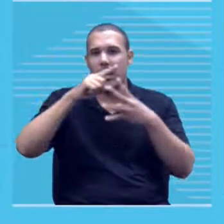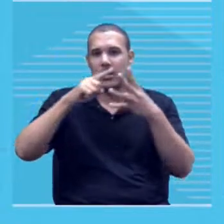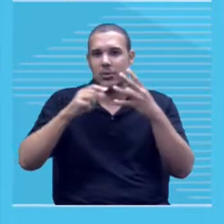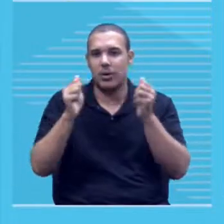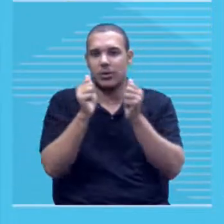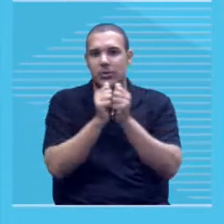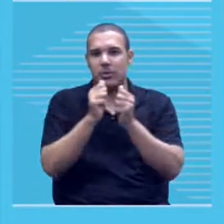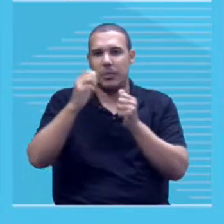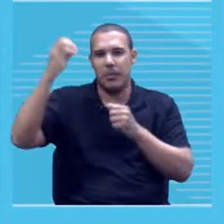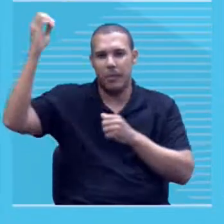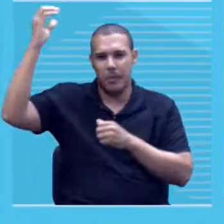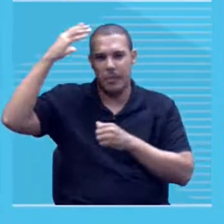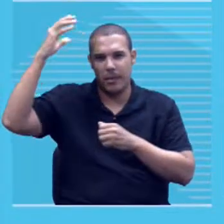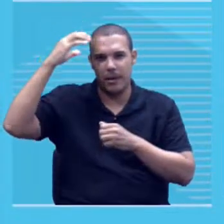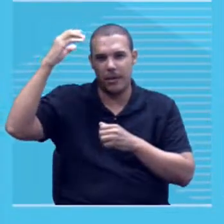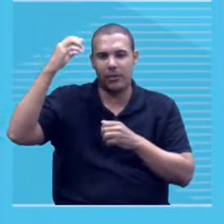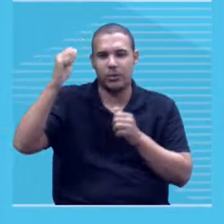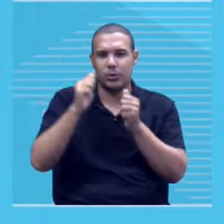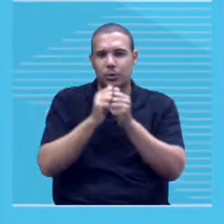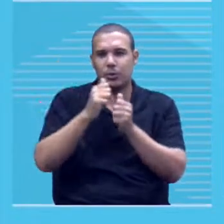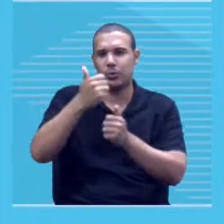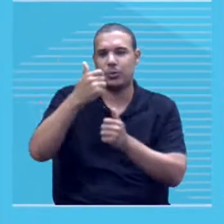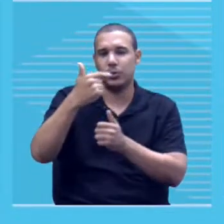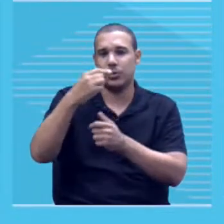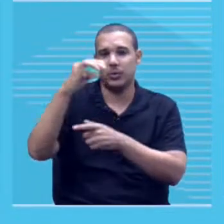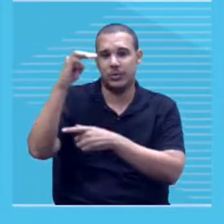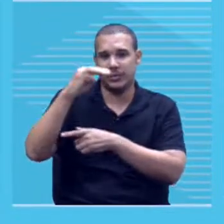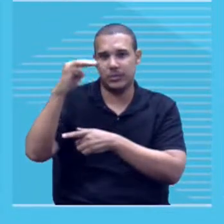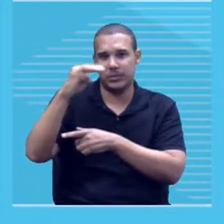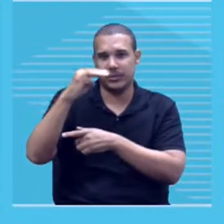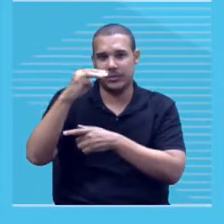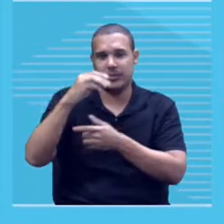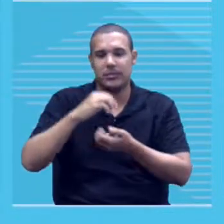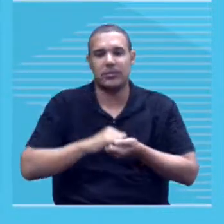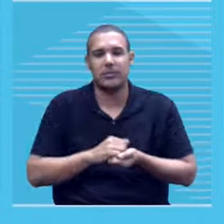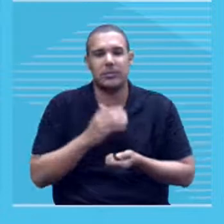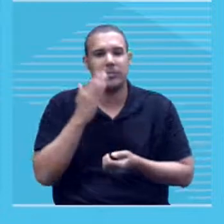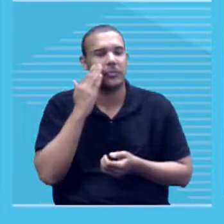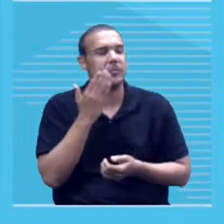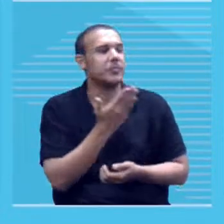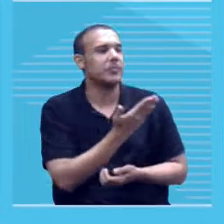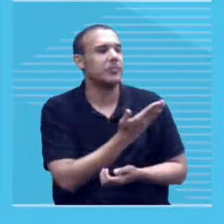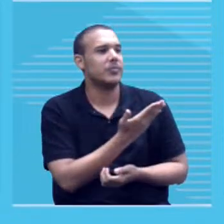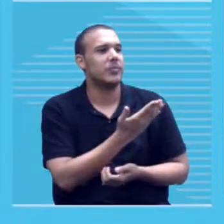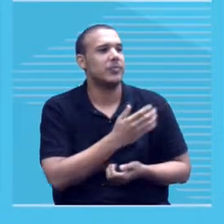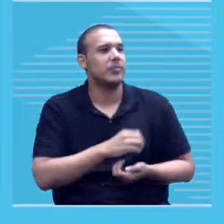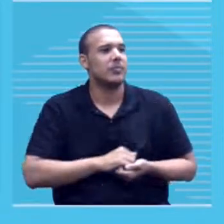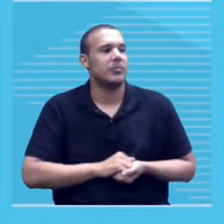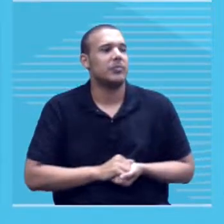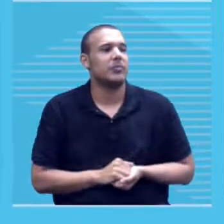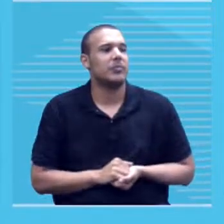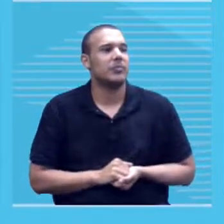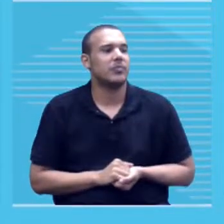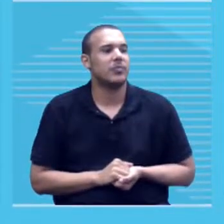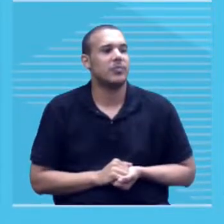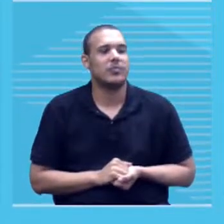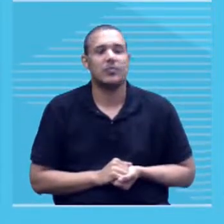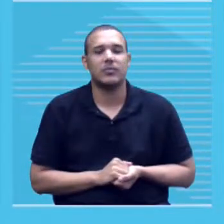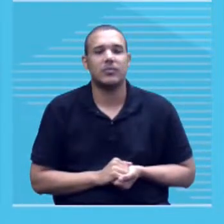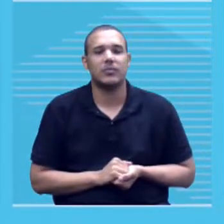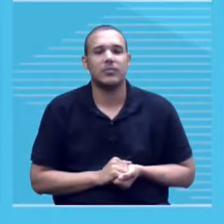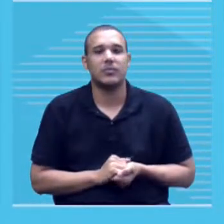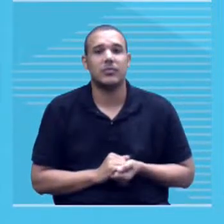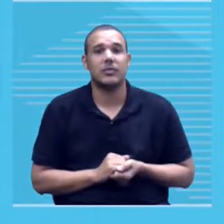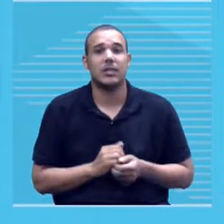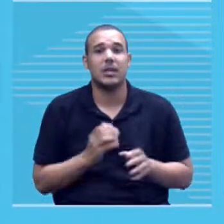juntas tomam 2 banhos de 12 minutos. Se são 2 banhos de 12 minutos, então você teria um total de 24